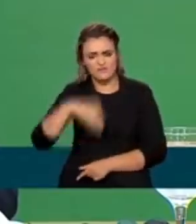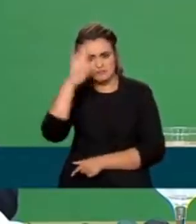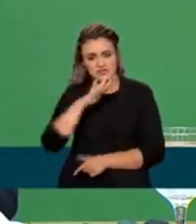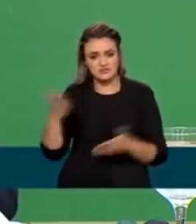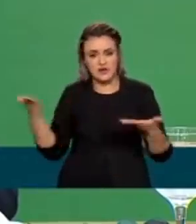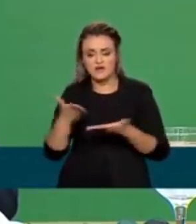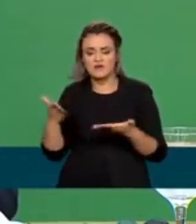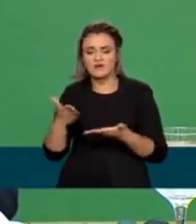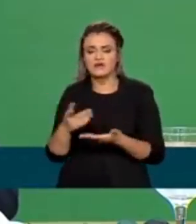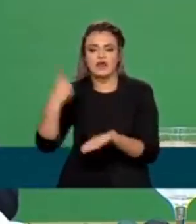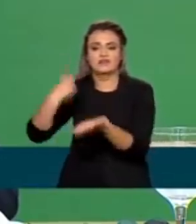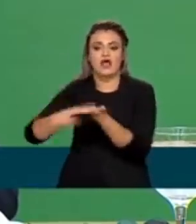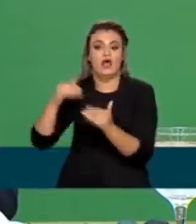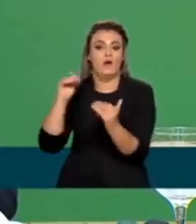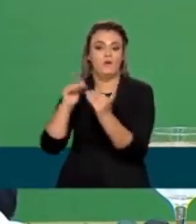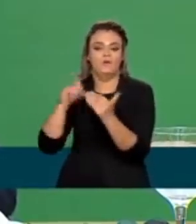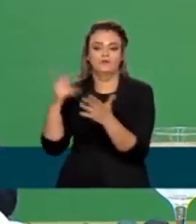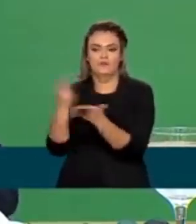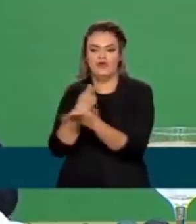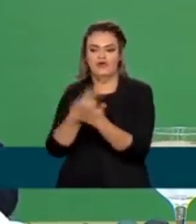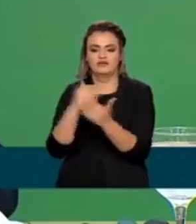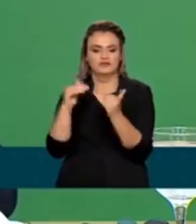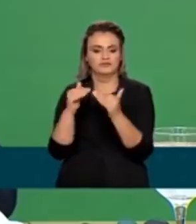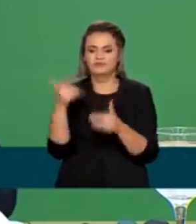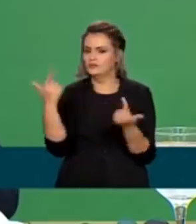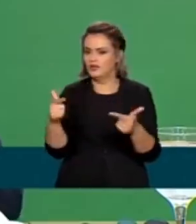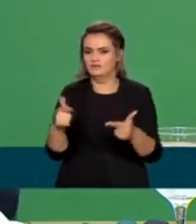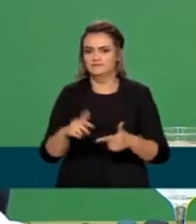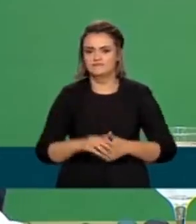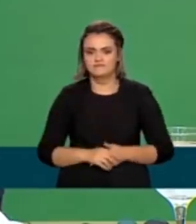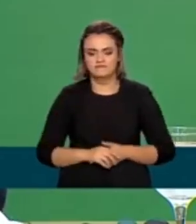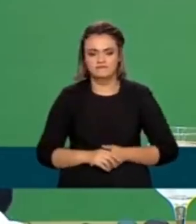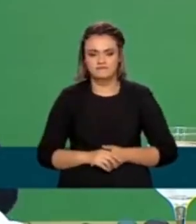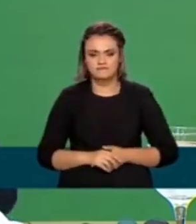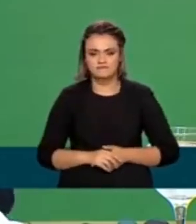não pactua com nenhuma irregularidade.